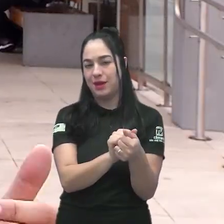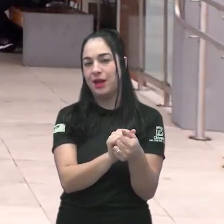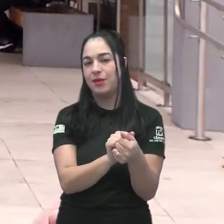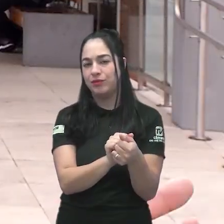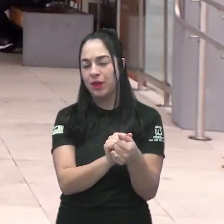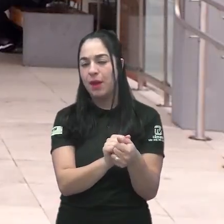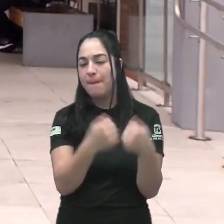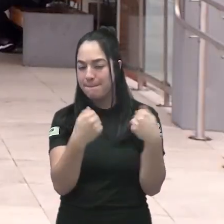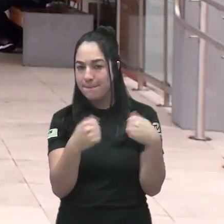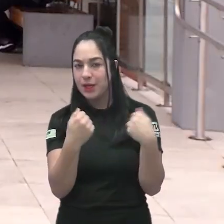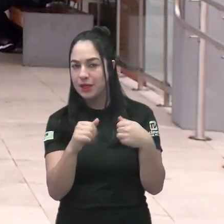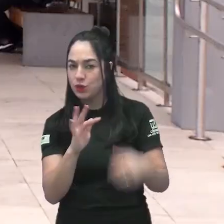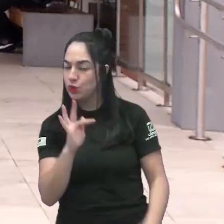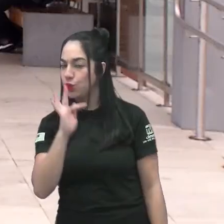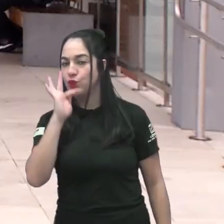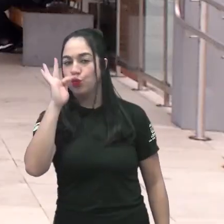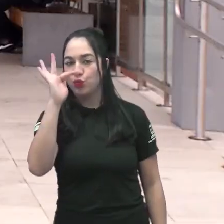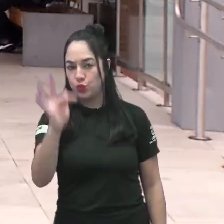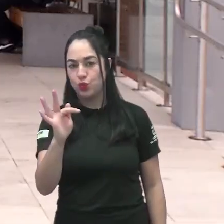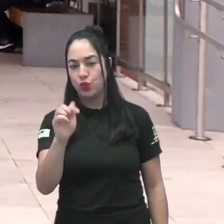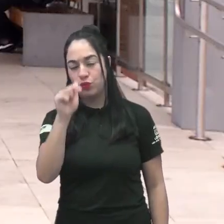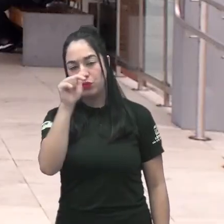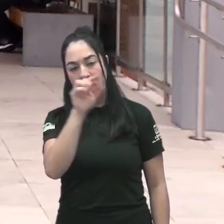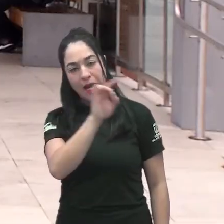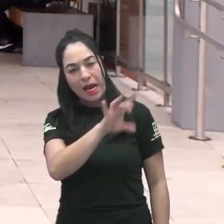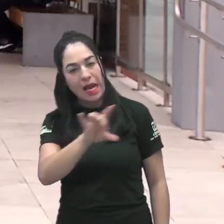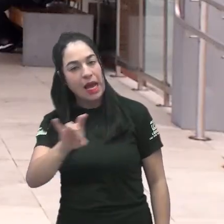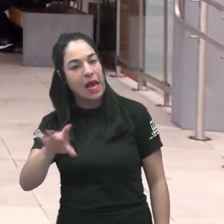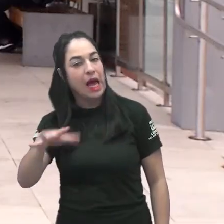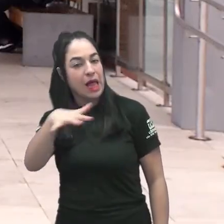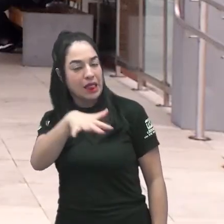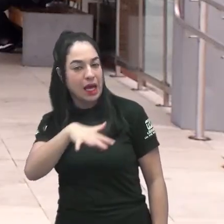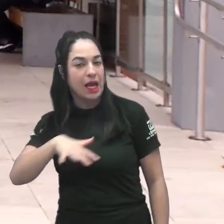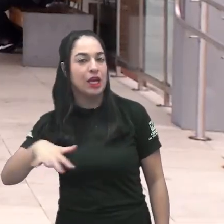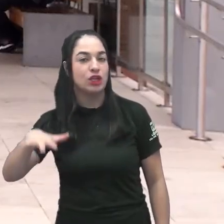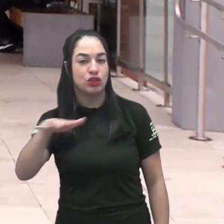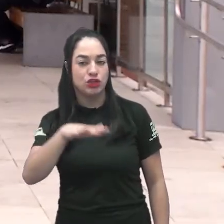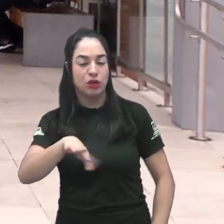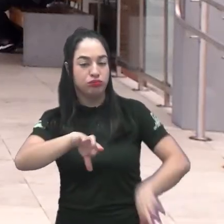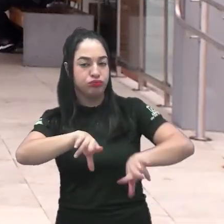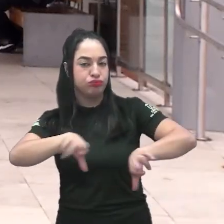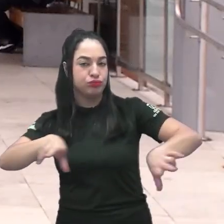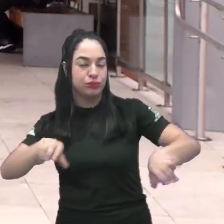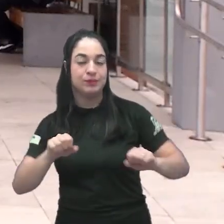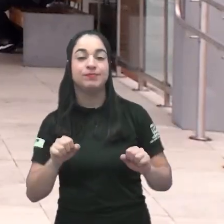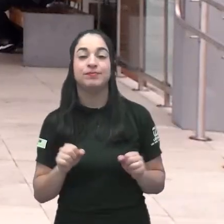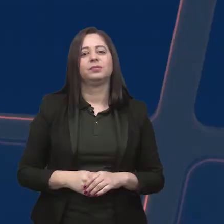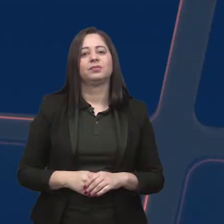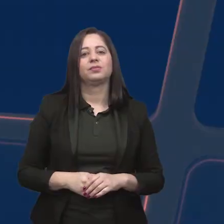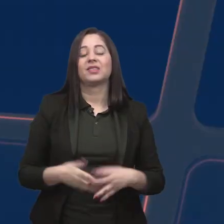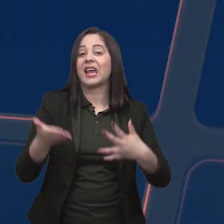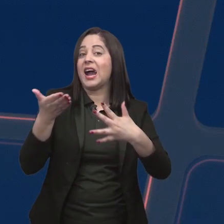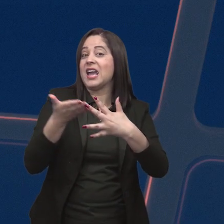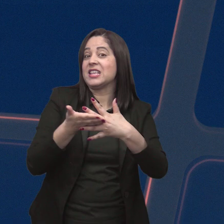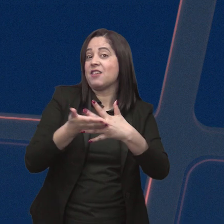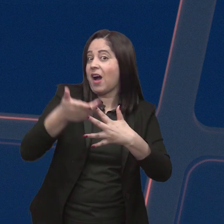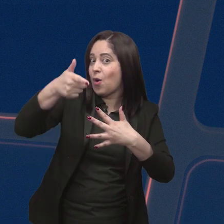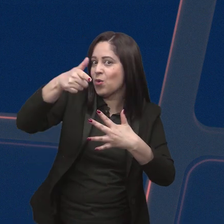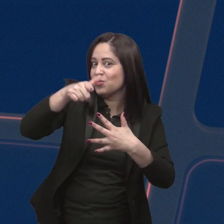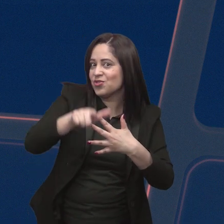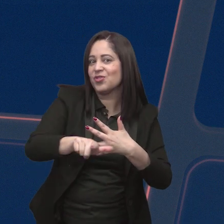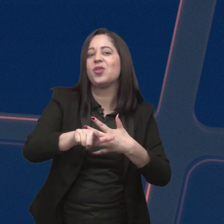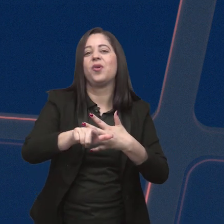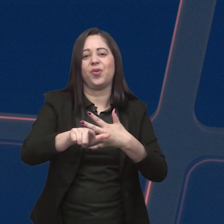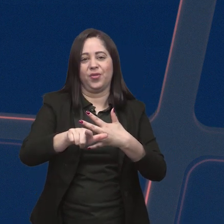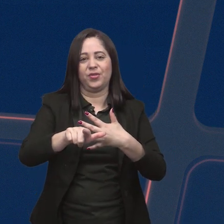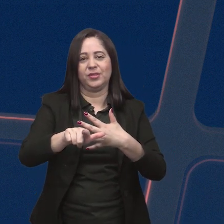dados e adaptar o sistema às necessidades que vão surgir especificamente para cada região, micro-região ou macro-região. Mais uma pausa aqui no